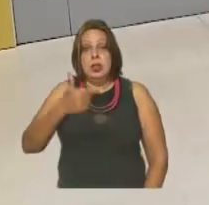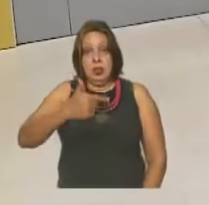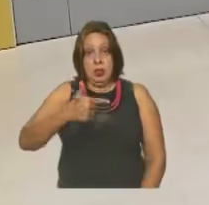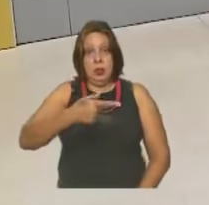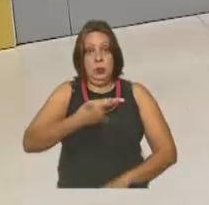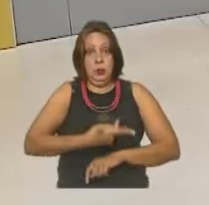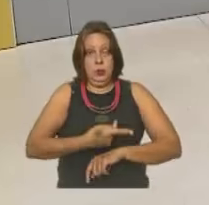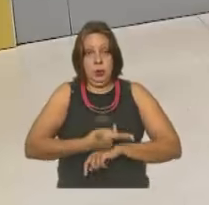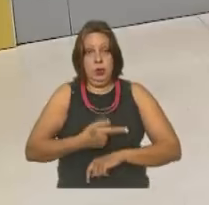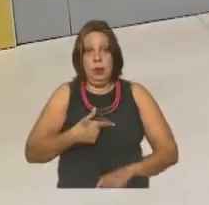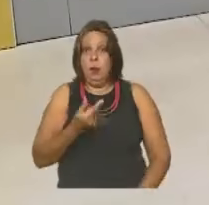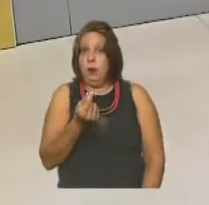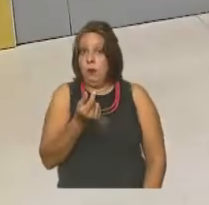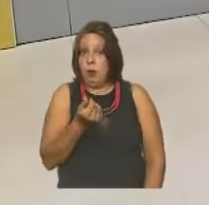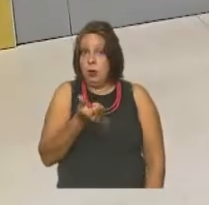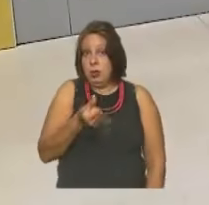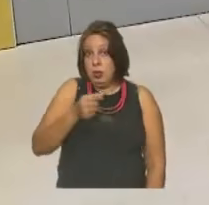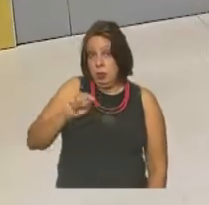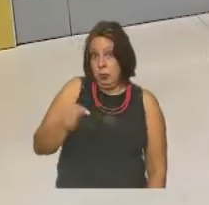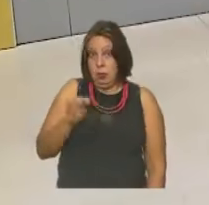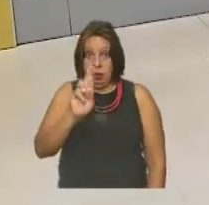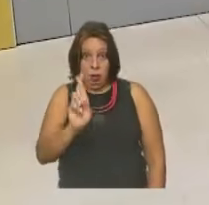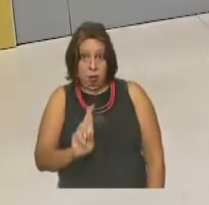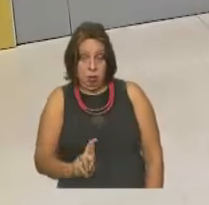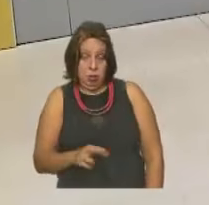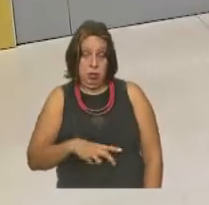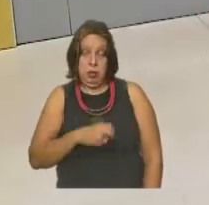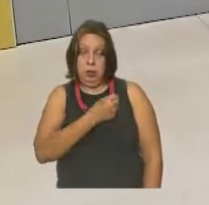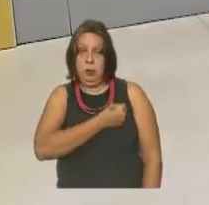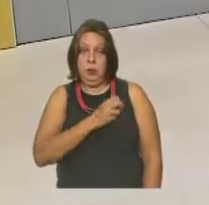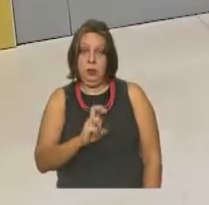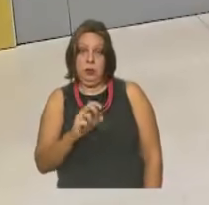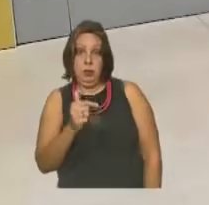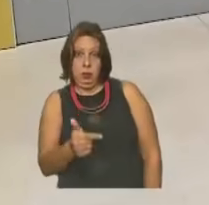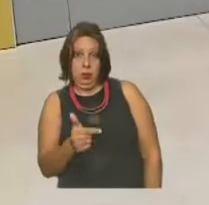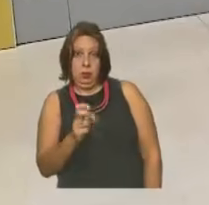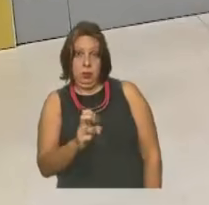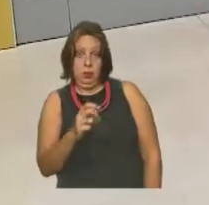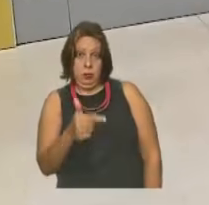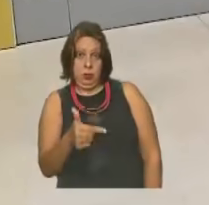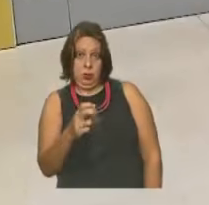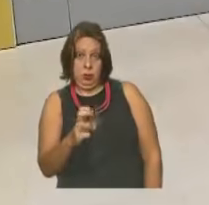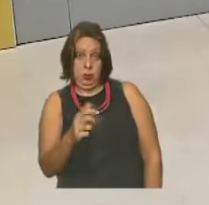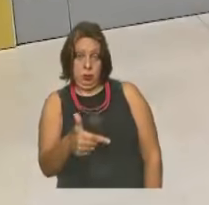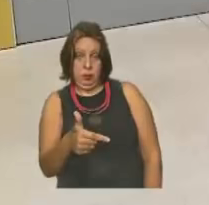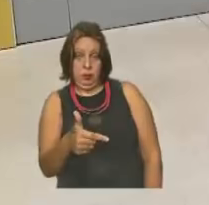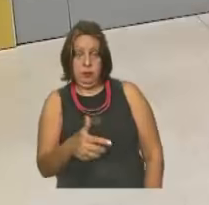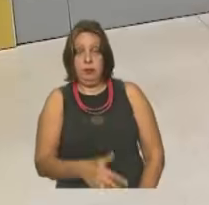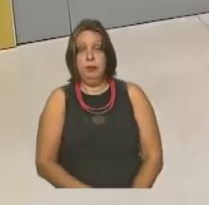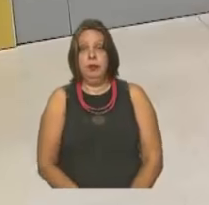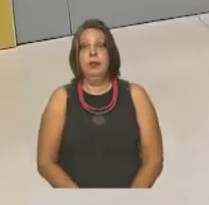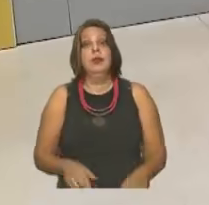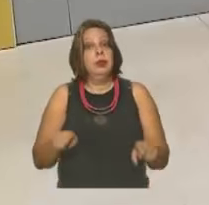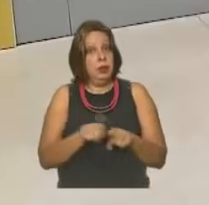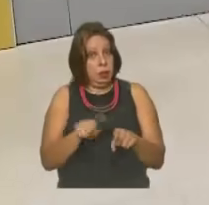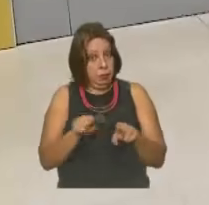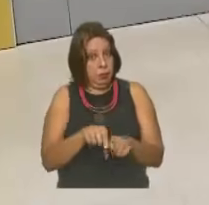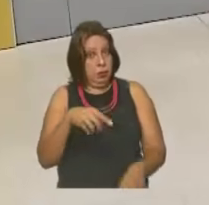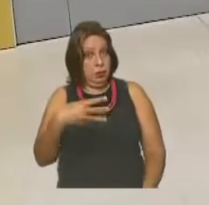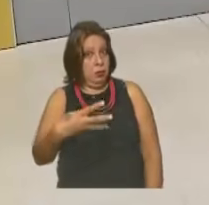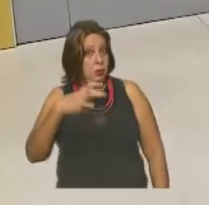prêmio no valor de R$6.000. 52 agora, 52. 52 subiu, sobe também